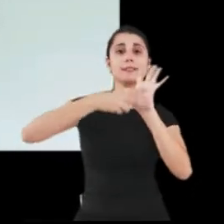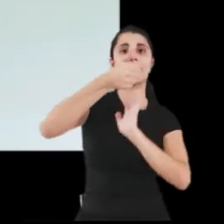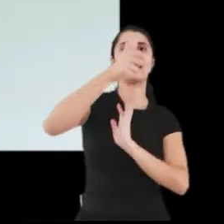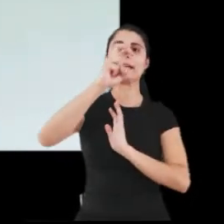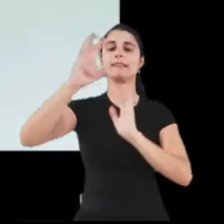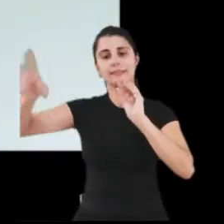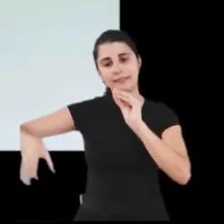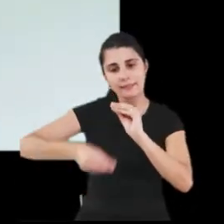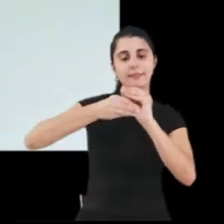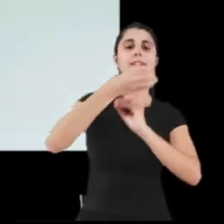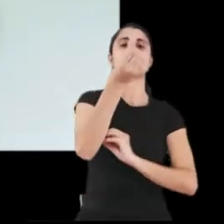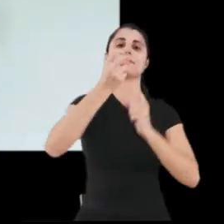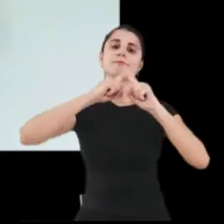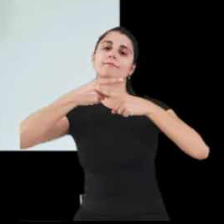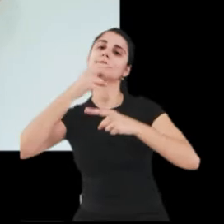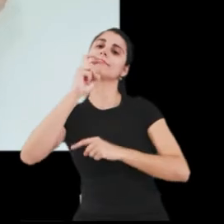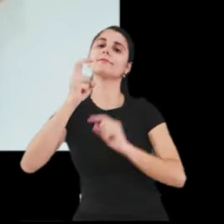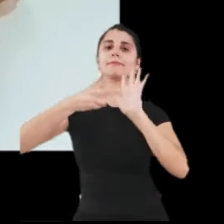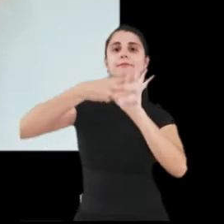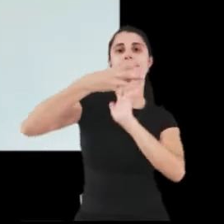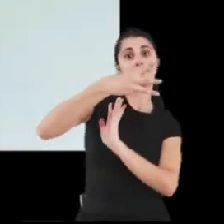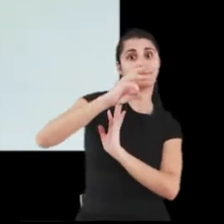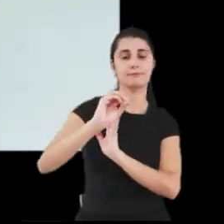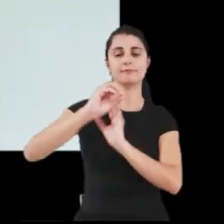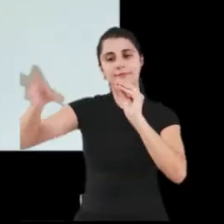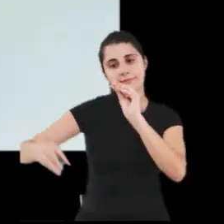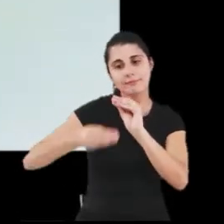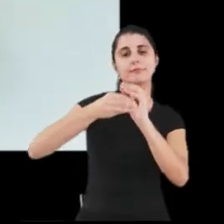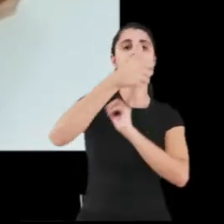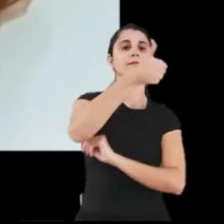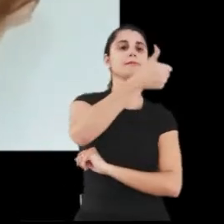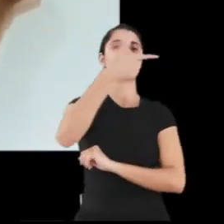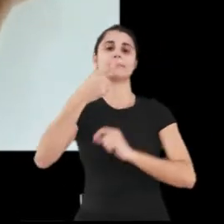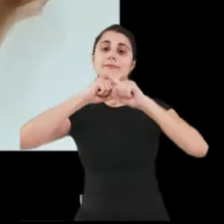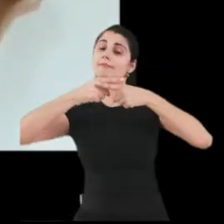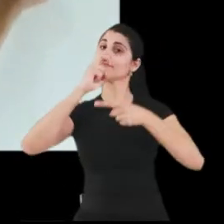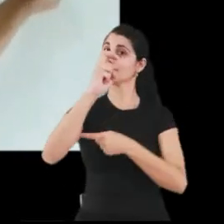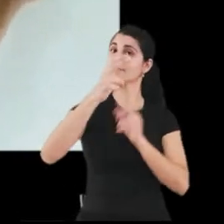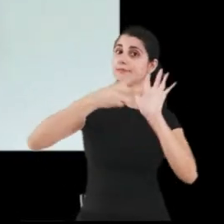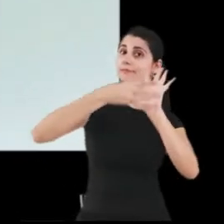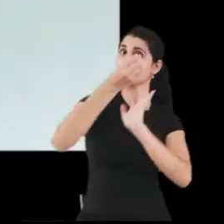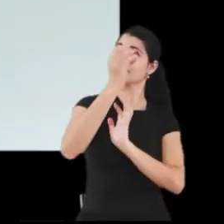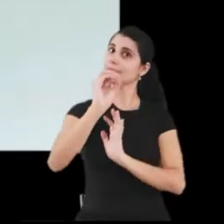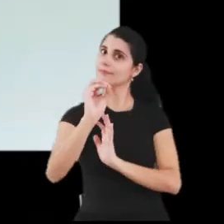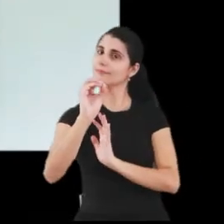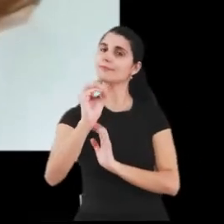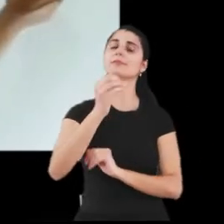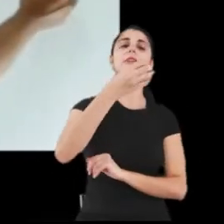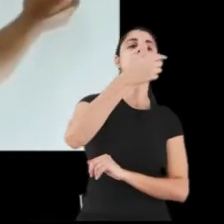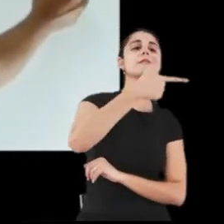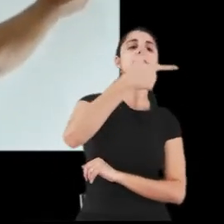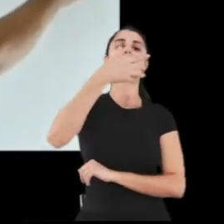15. 6 vezes 5, 30. 12 vezes 5, 60. 24